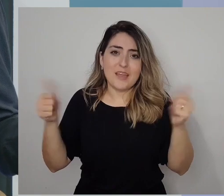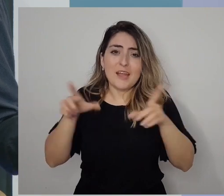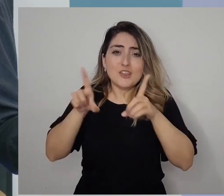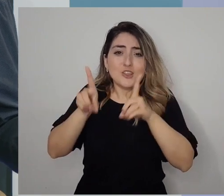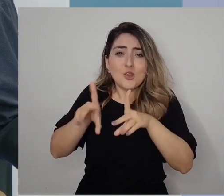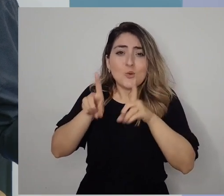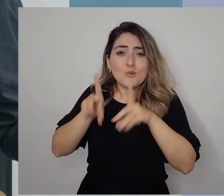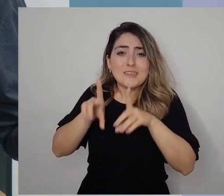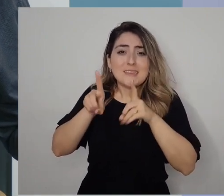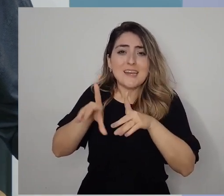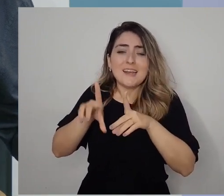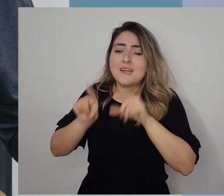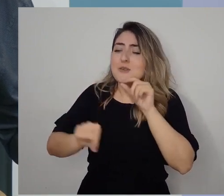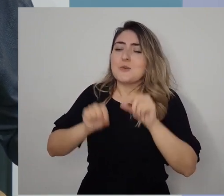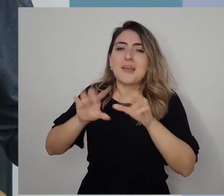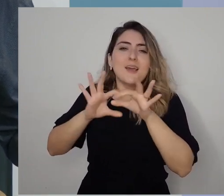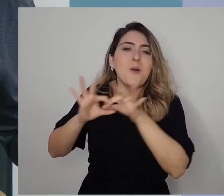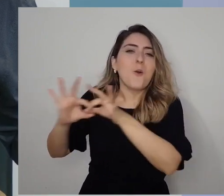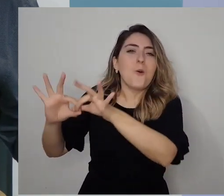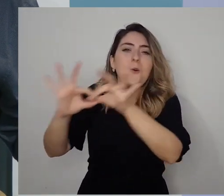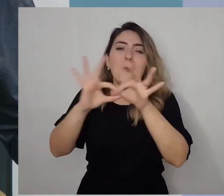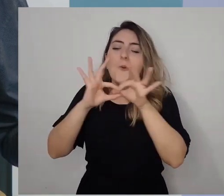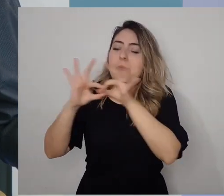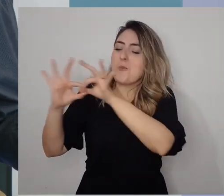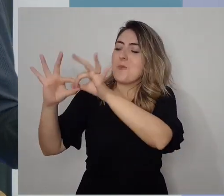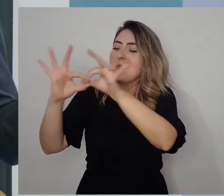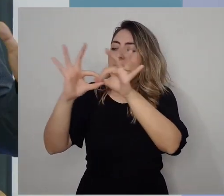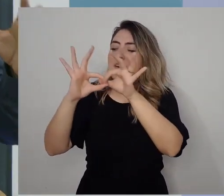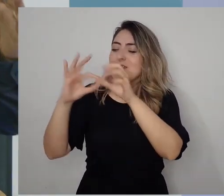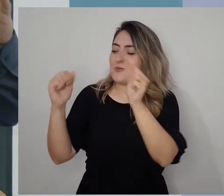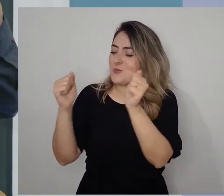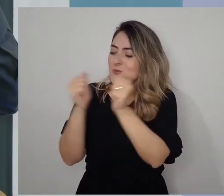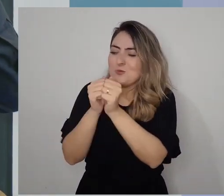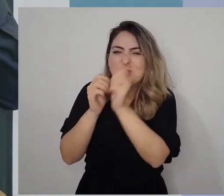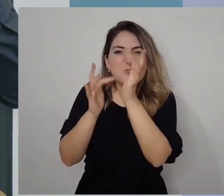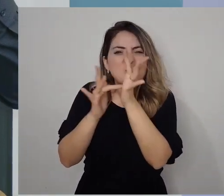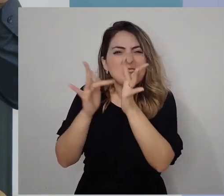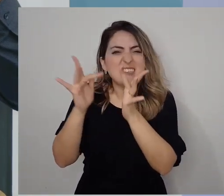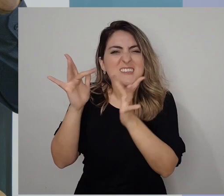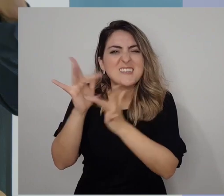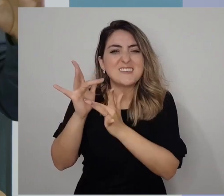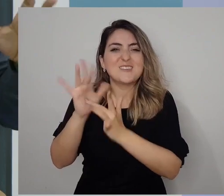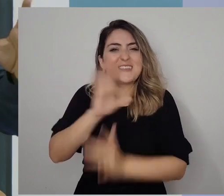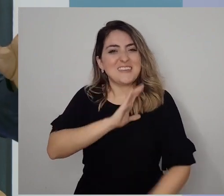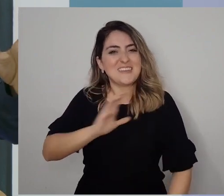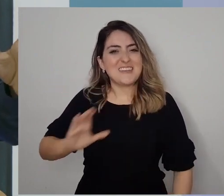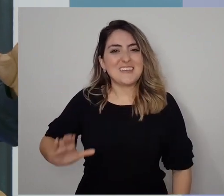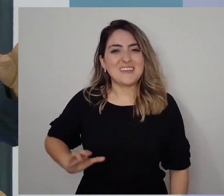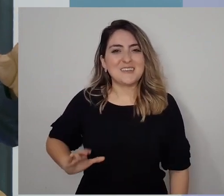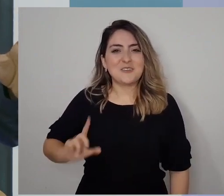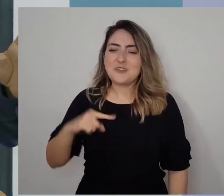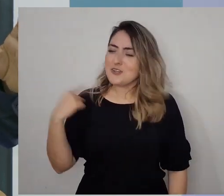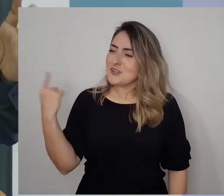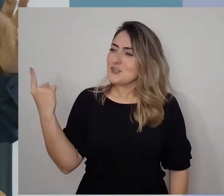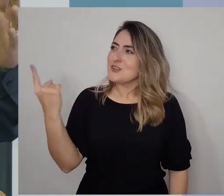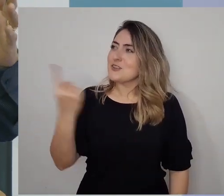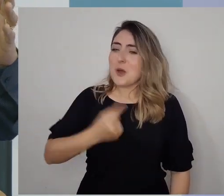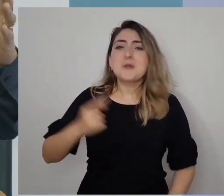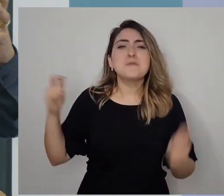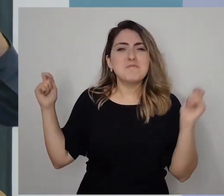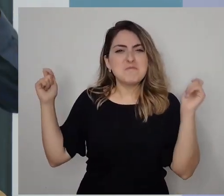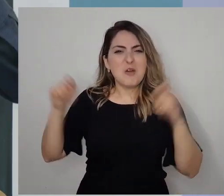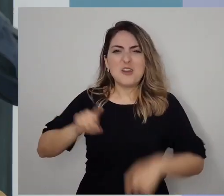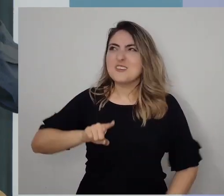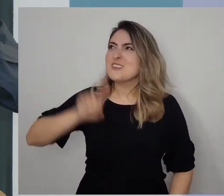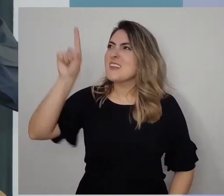união com Cristo. Nós já ressuscitamos com Cristo. Nós já estamos assentados nos lugares celestiais em Cristo